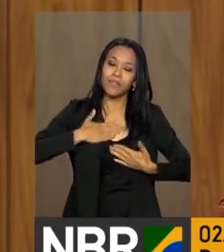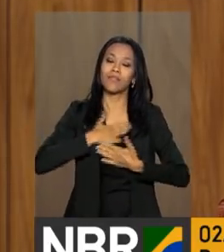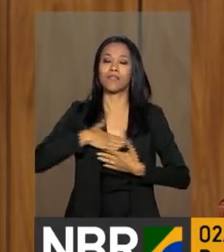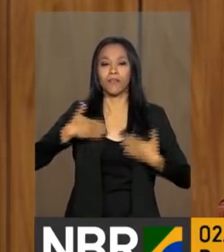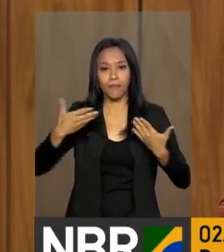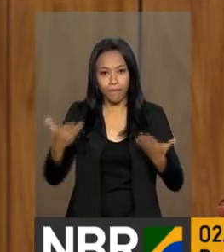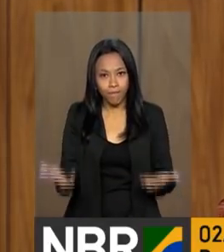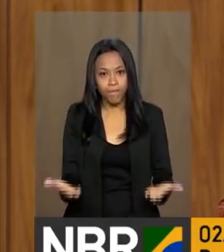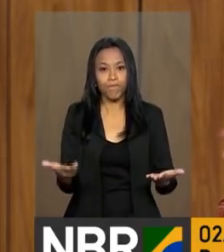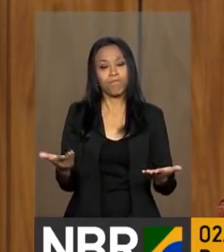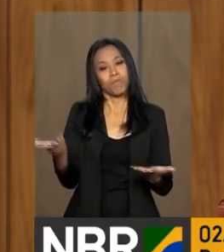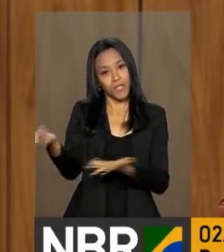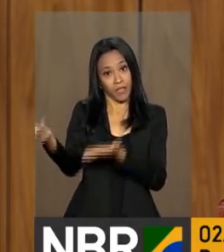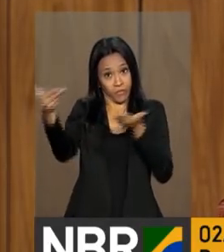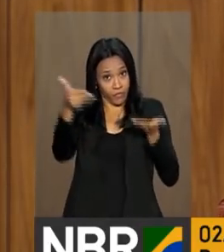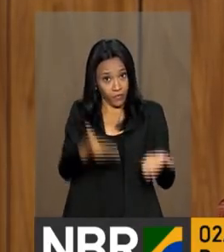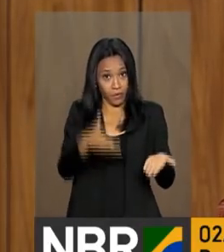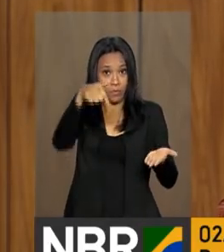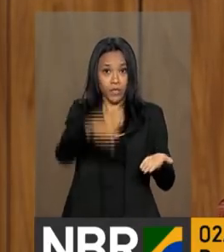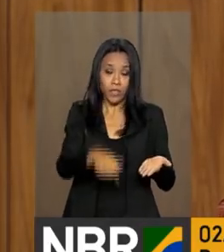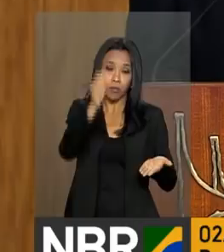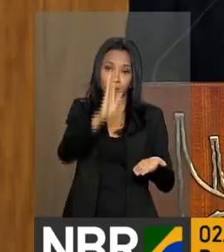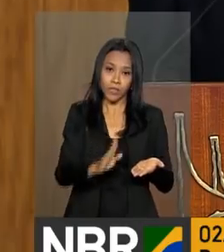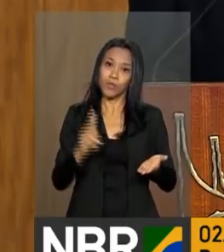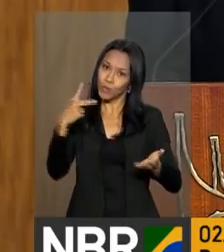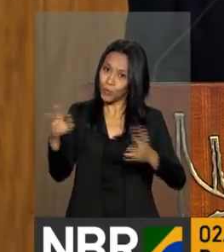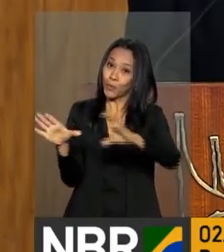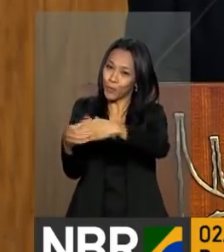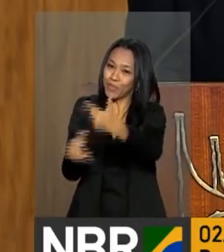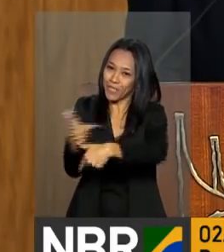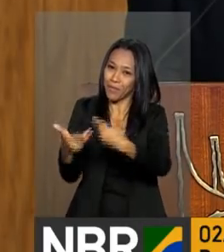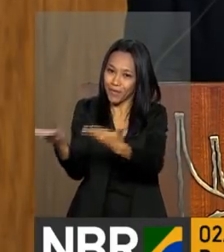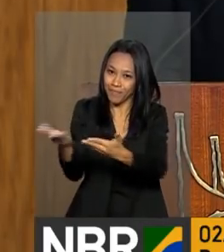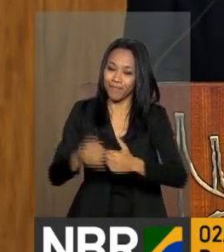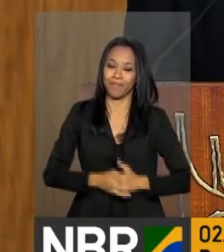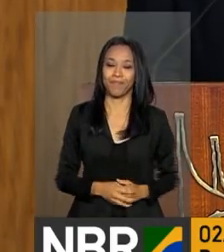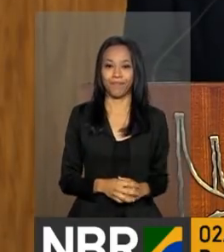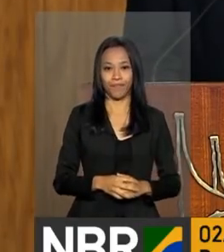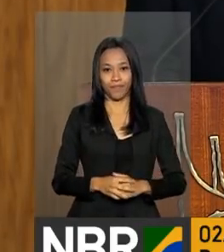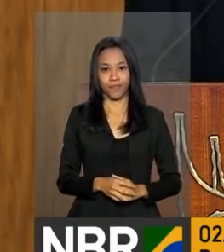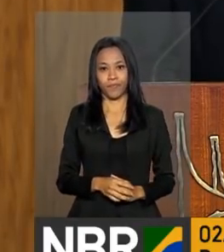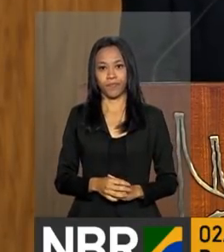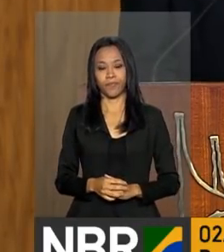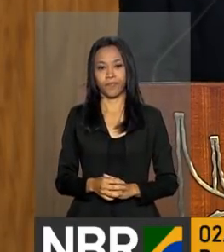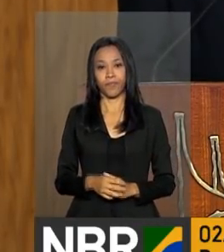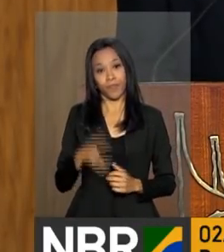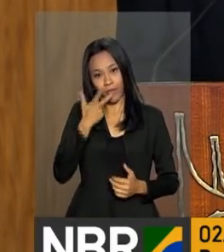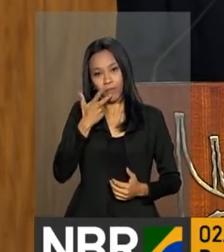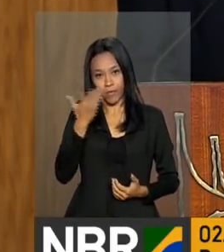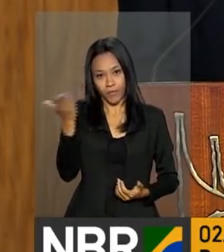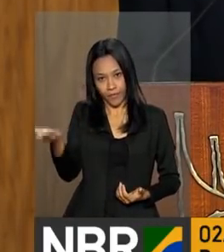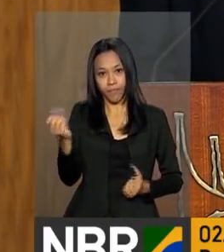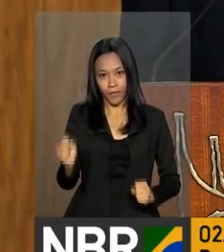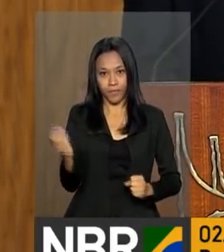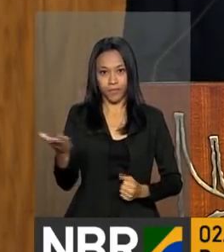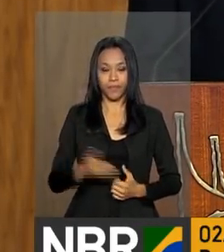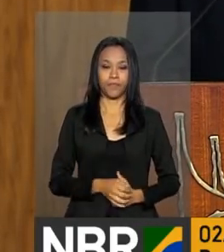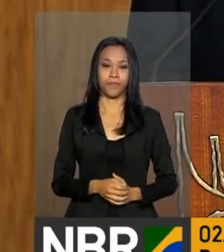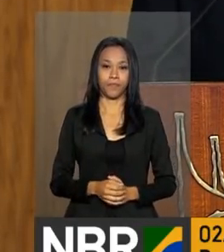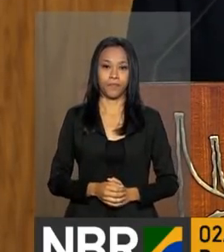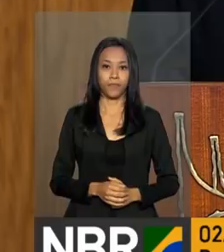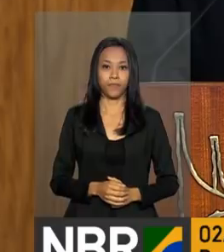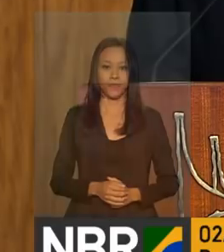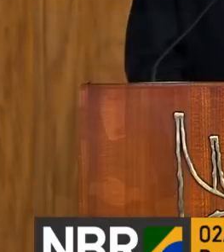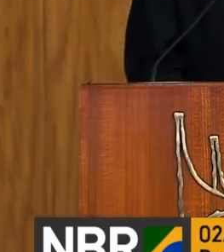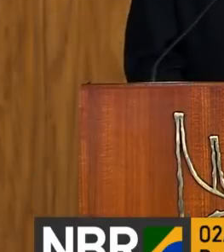satisfação em tê-lo recebido e a sua comitiva. Presidente, a palavra é sua.